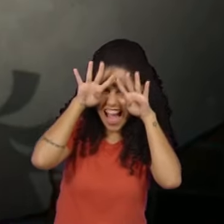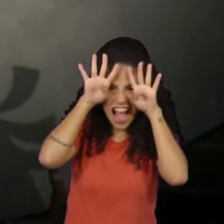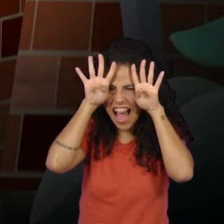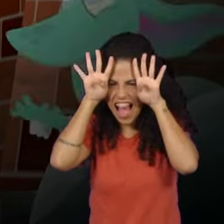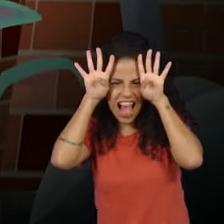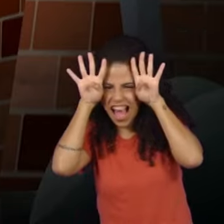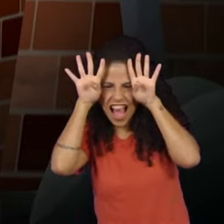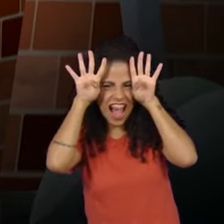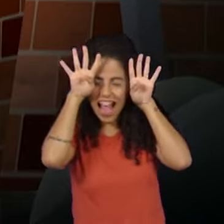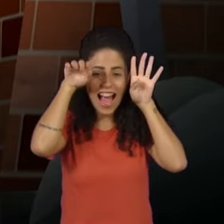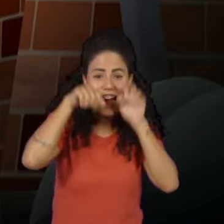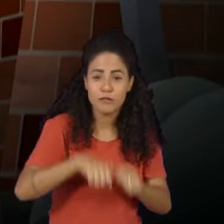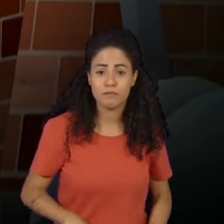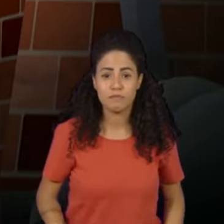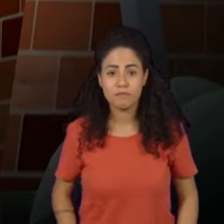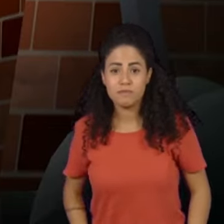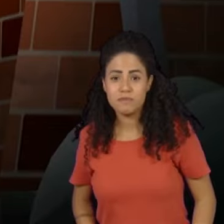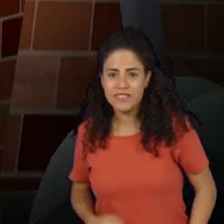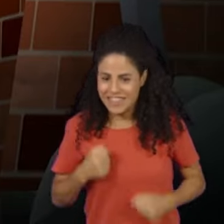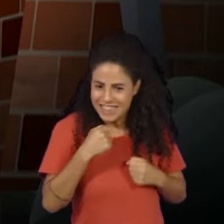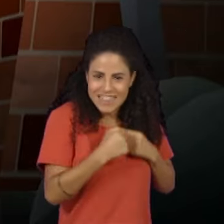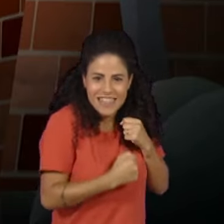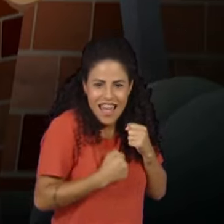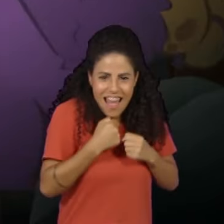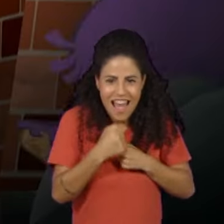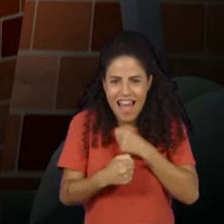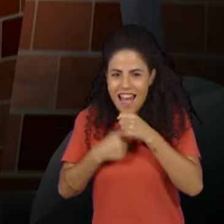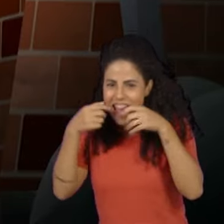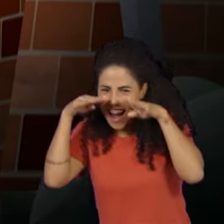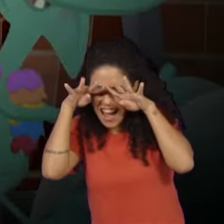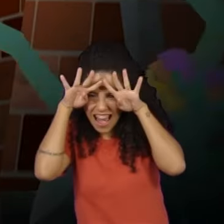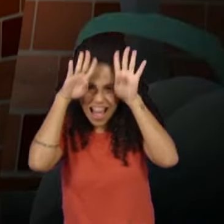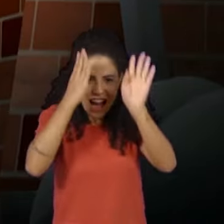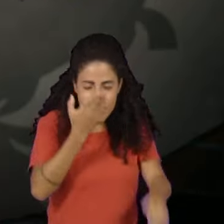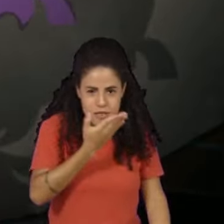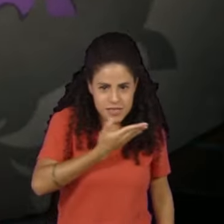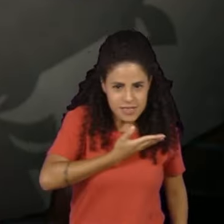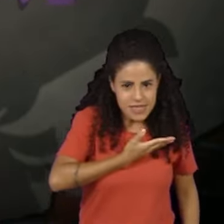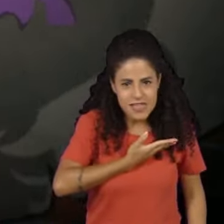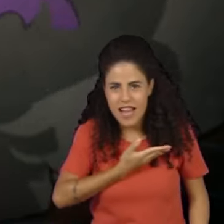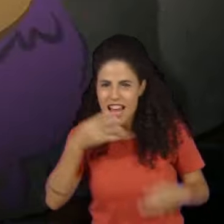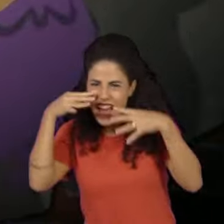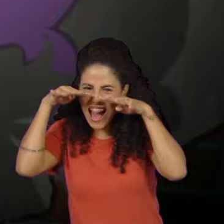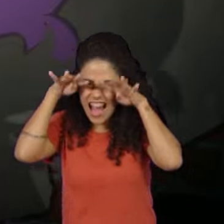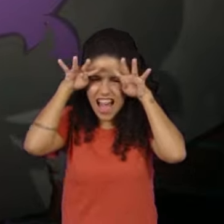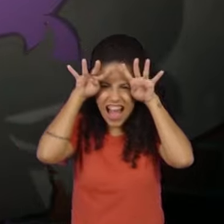gaiato. Mal, travesso, trofista, parceiro,